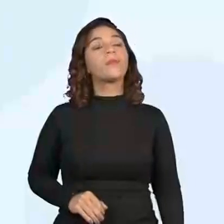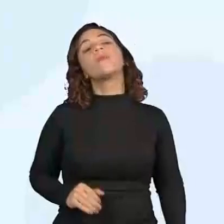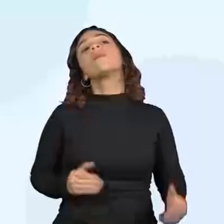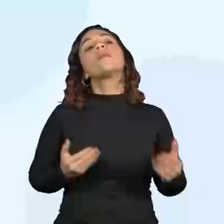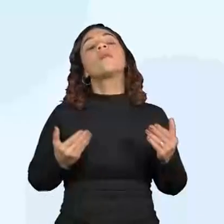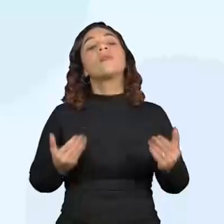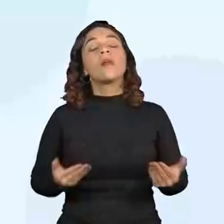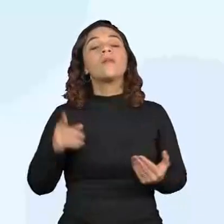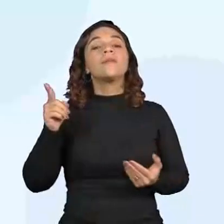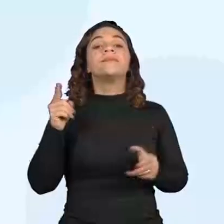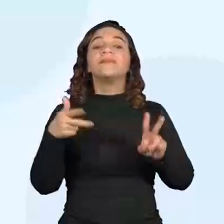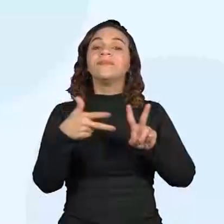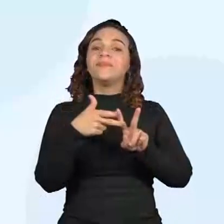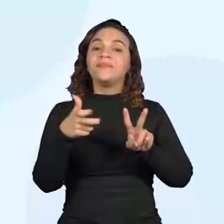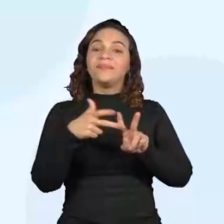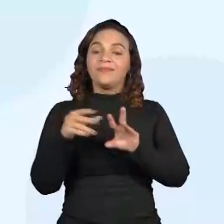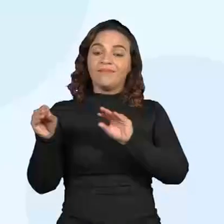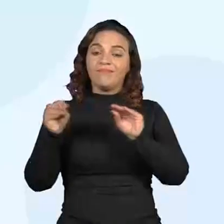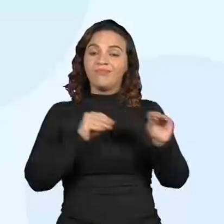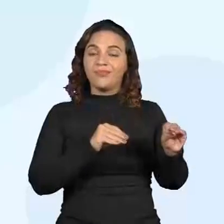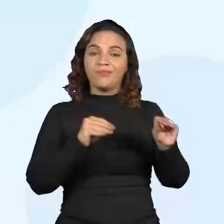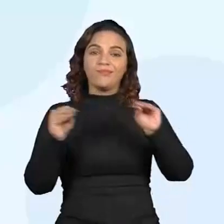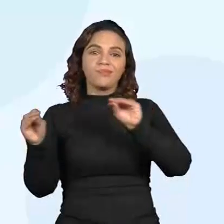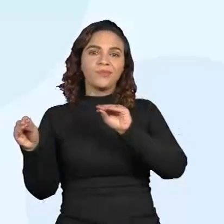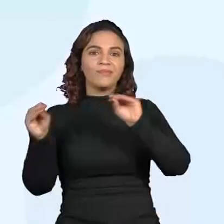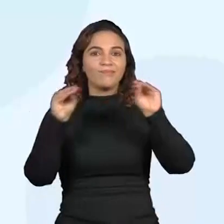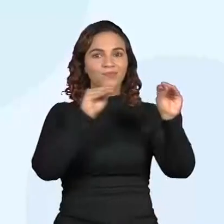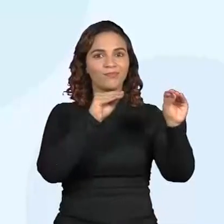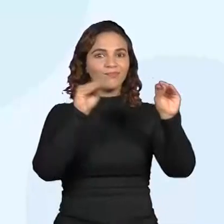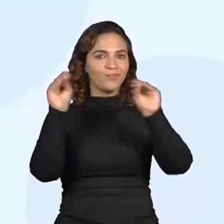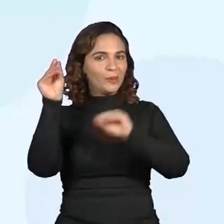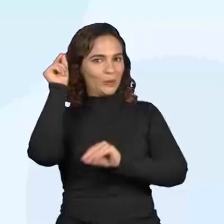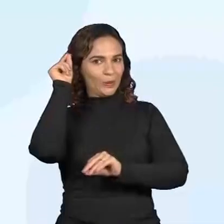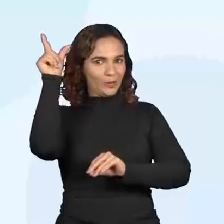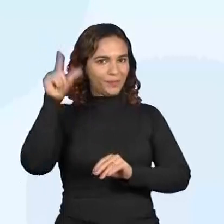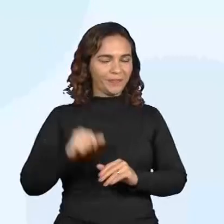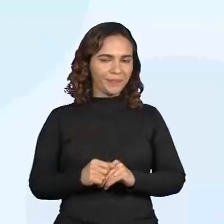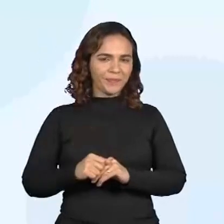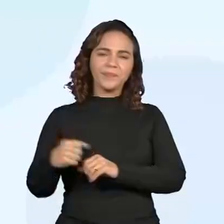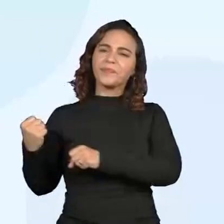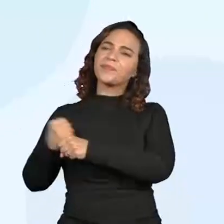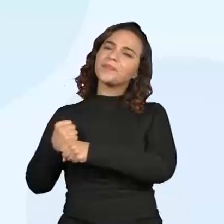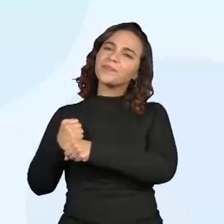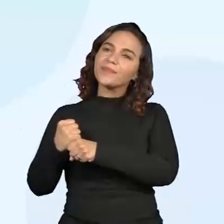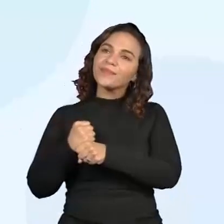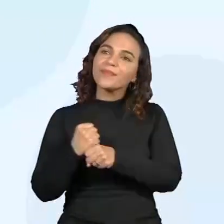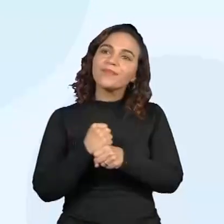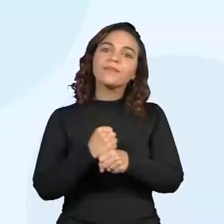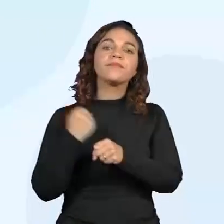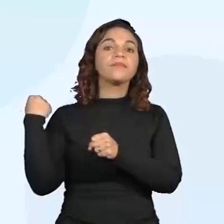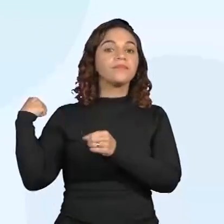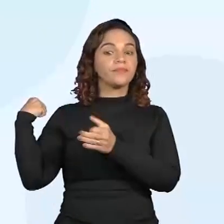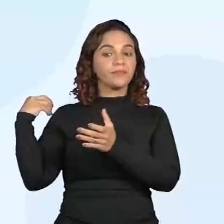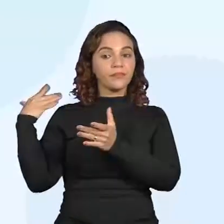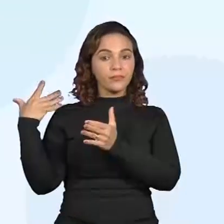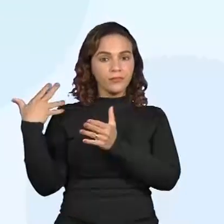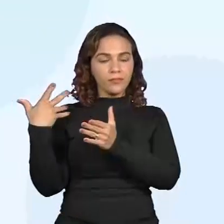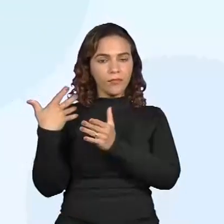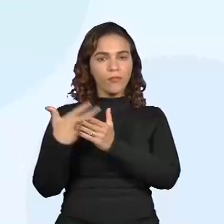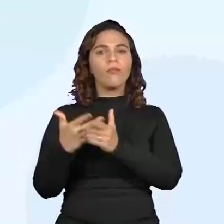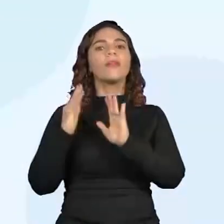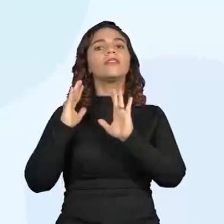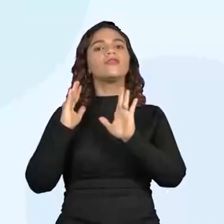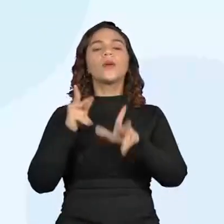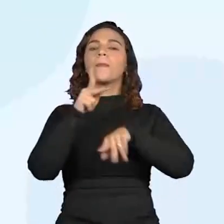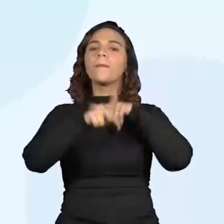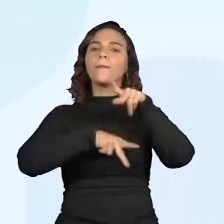Migrações indígenas, transportando cultura. Ao longo dos anos, tivemos deslocamentos